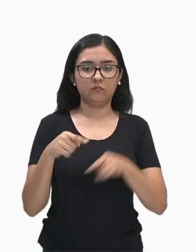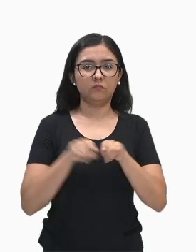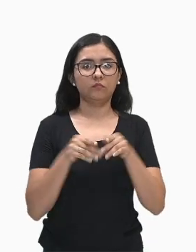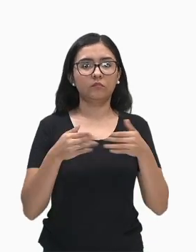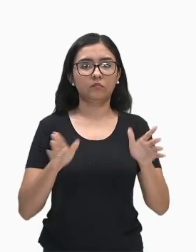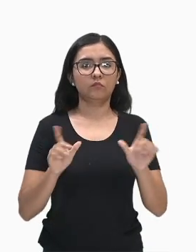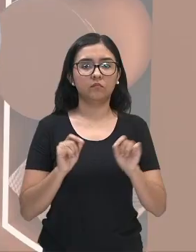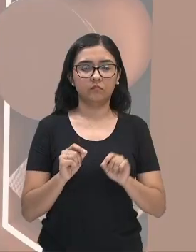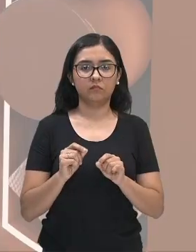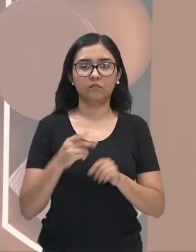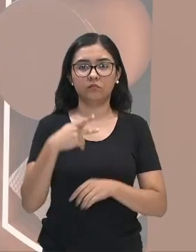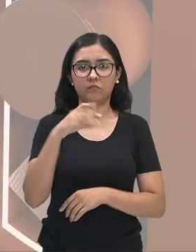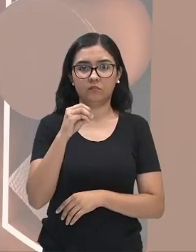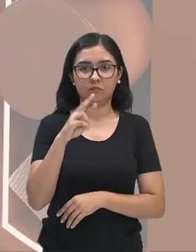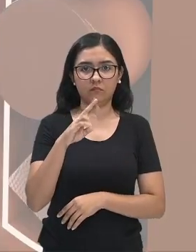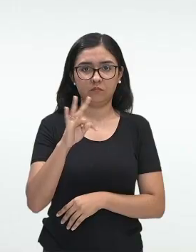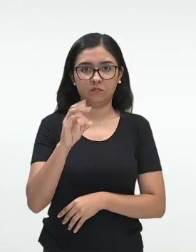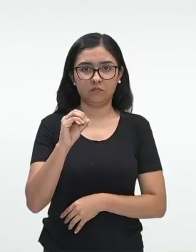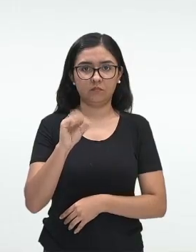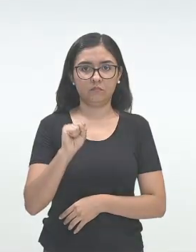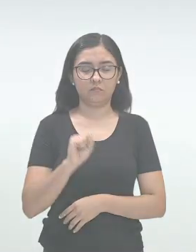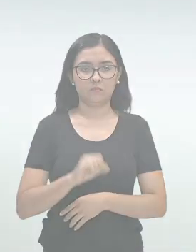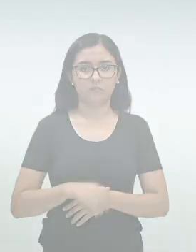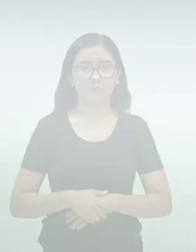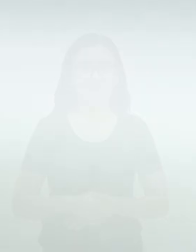dos portos. Vamos lá?